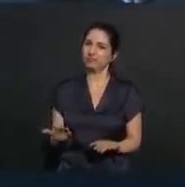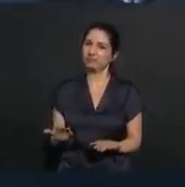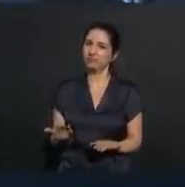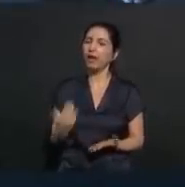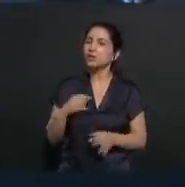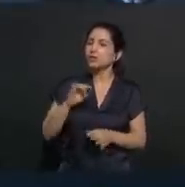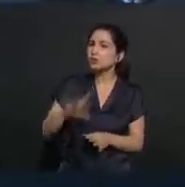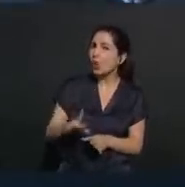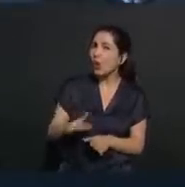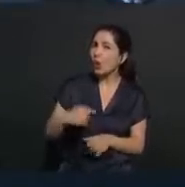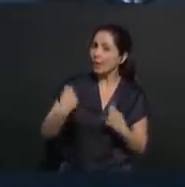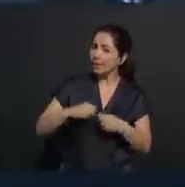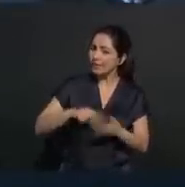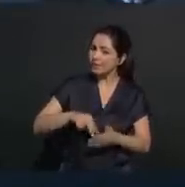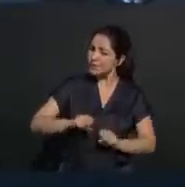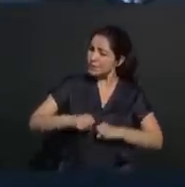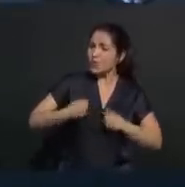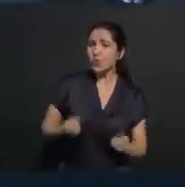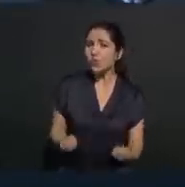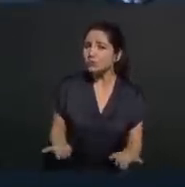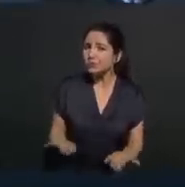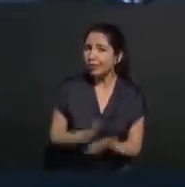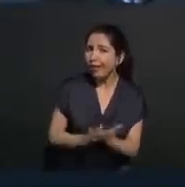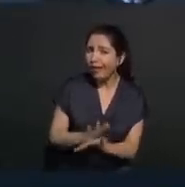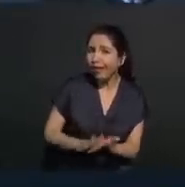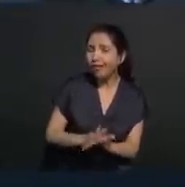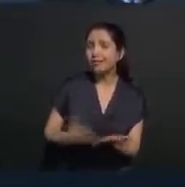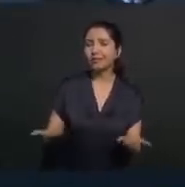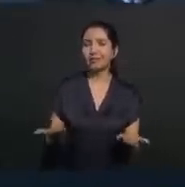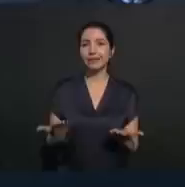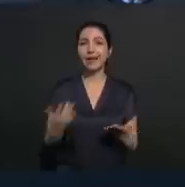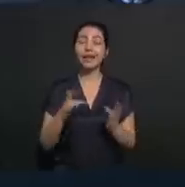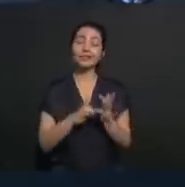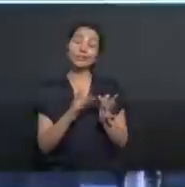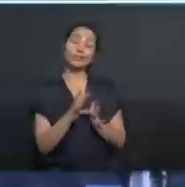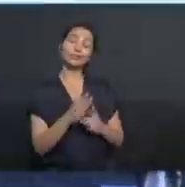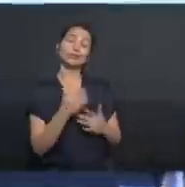Não, não, Jesus vai falar assim: olha, então não.